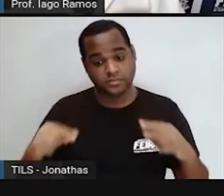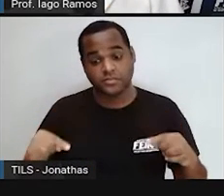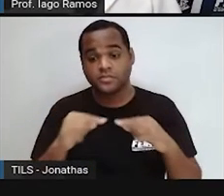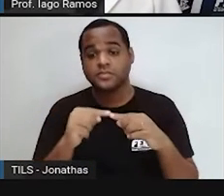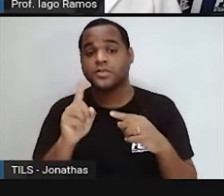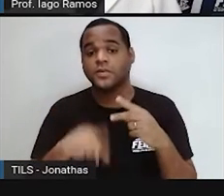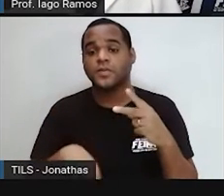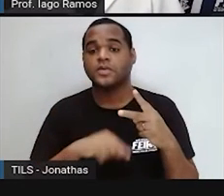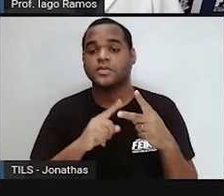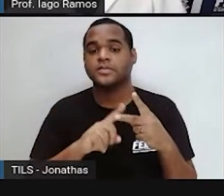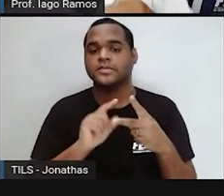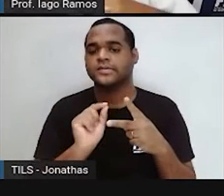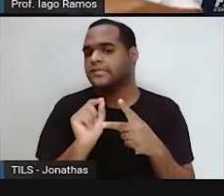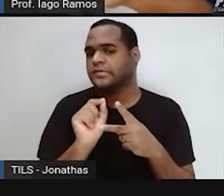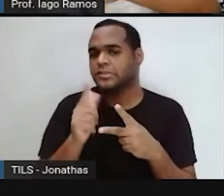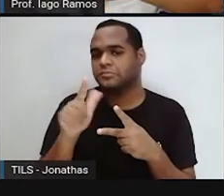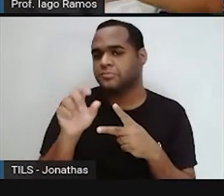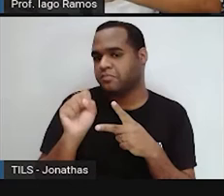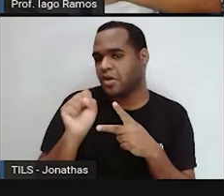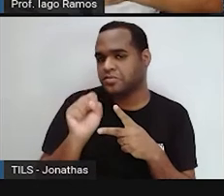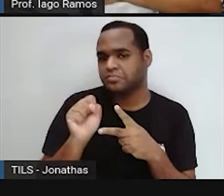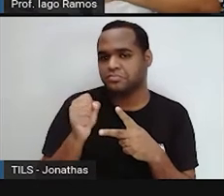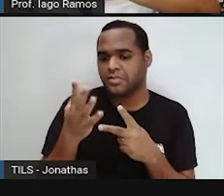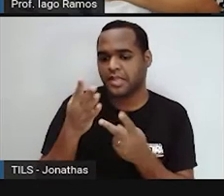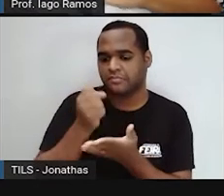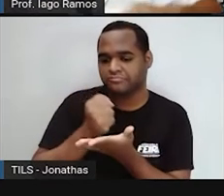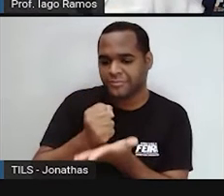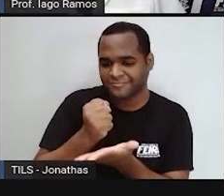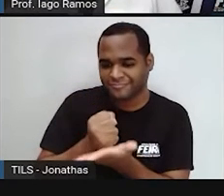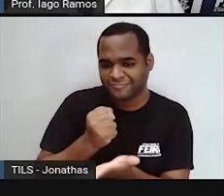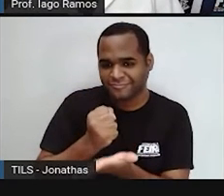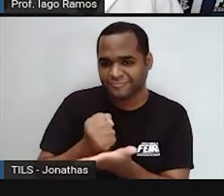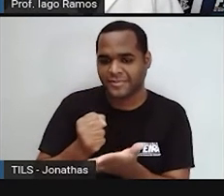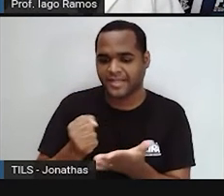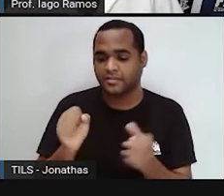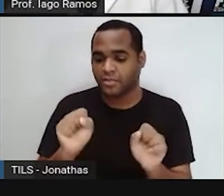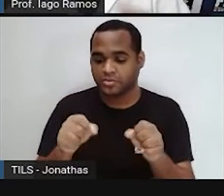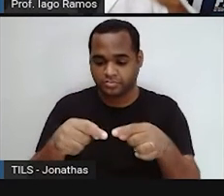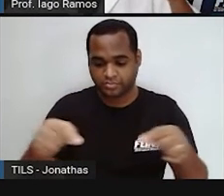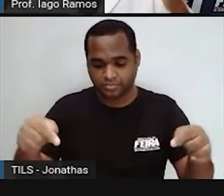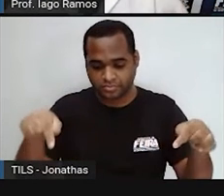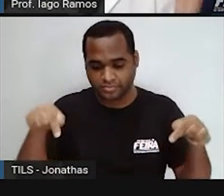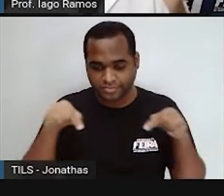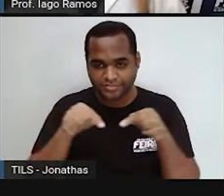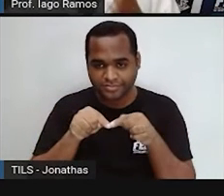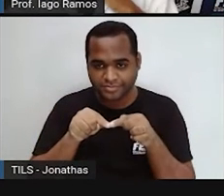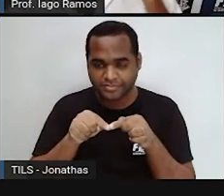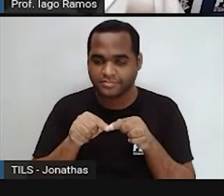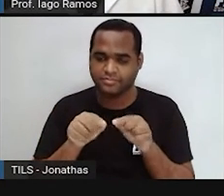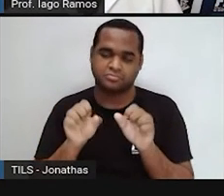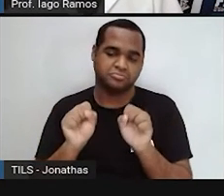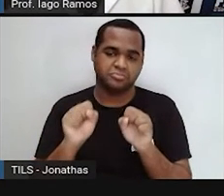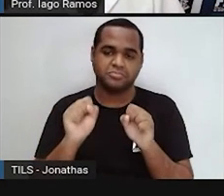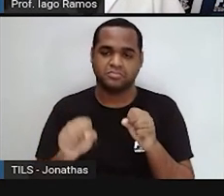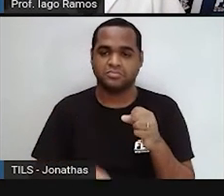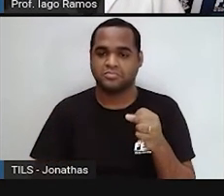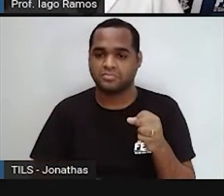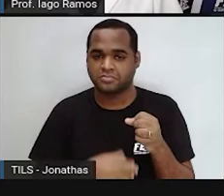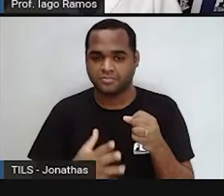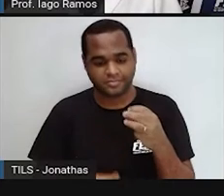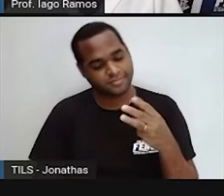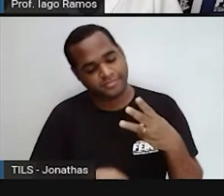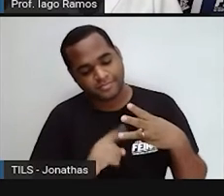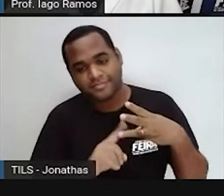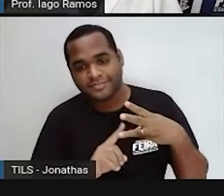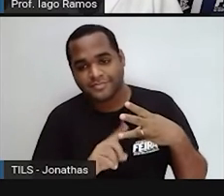se a base da pirâmide O que apoia a pirâmide um quadrado é de uma pirâmide de base quadrada